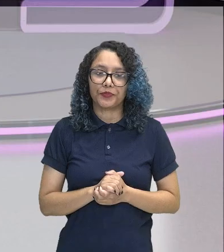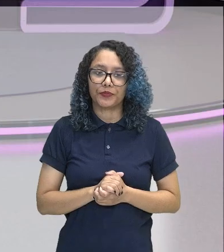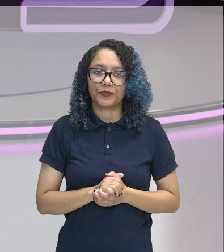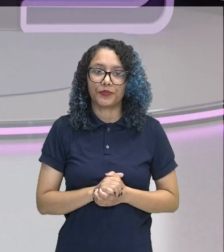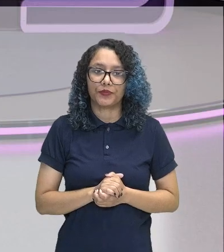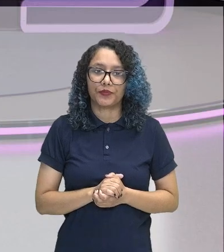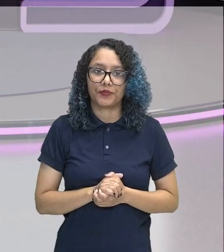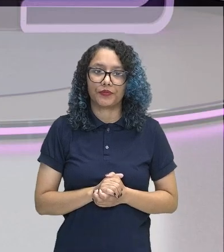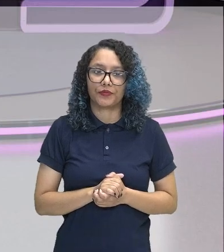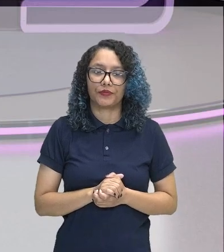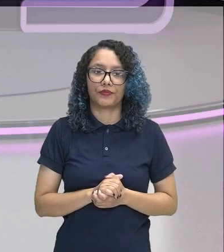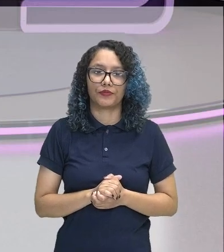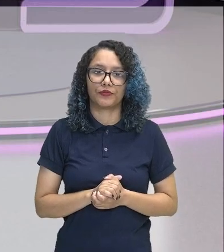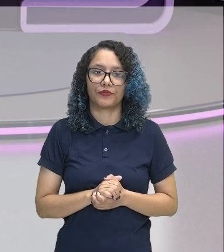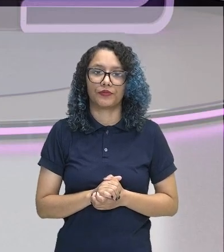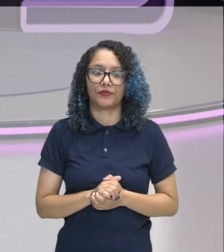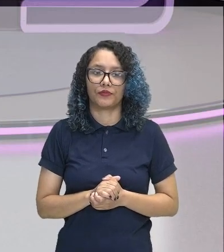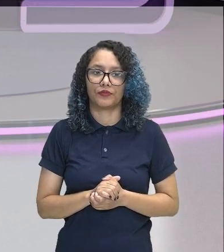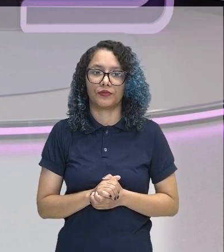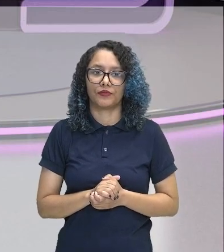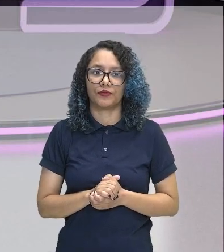o que nós temos que dizer é que,